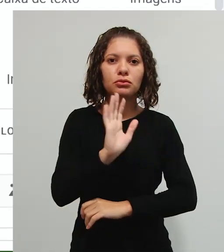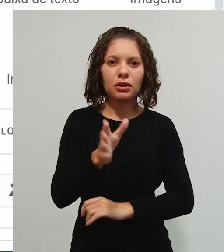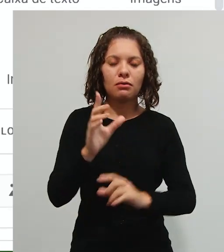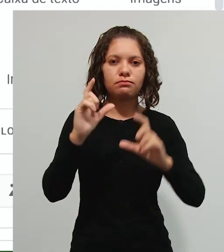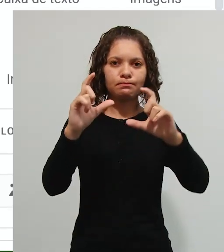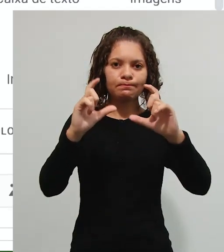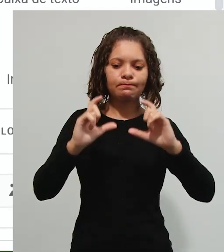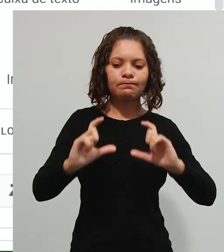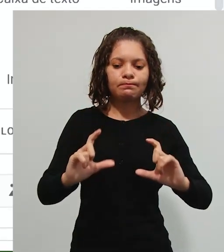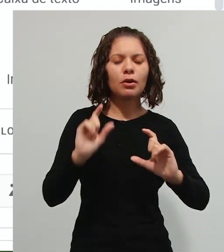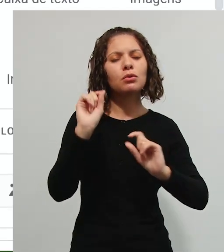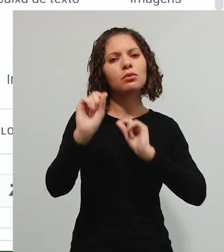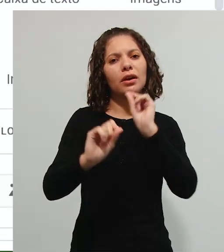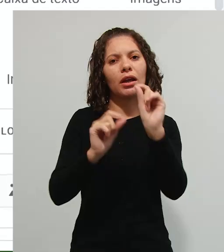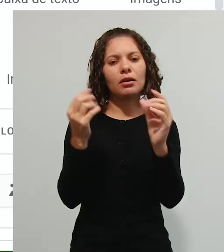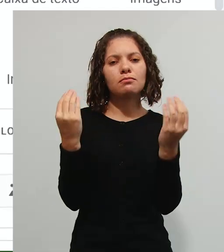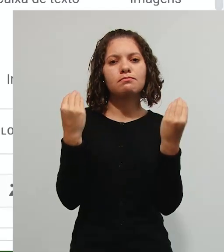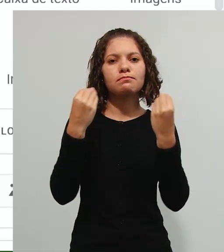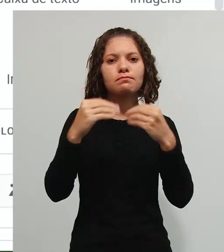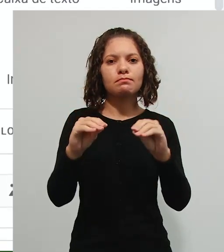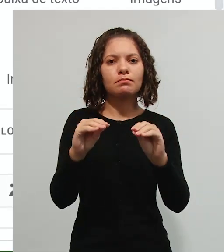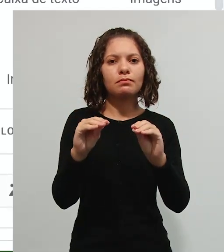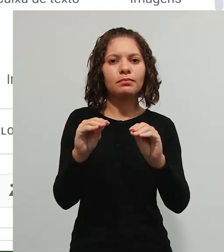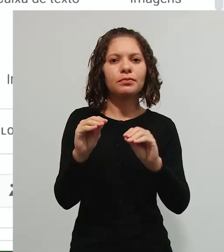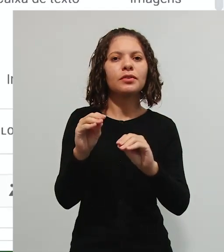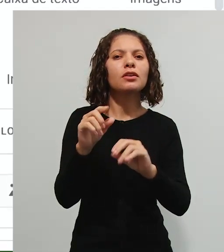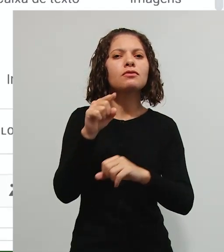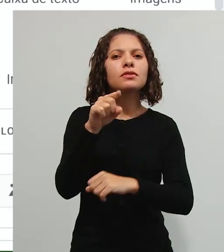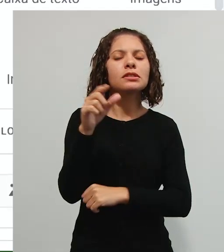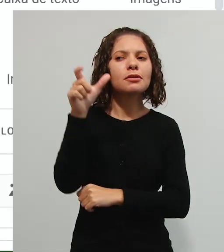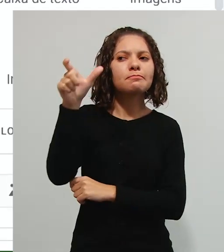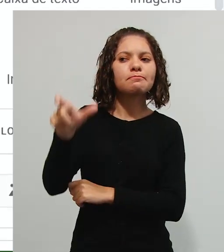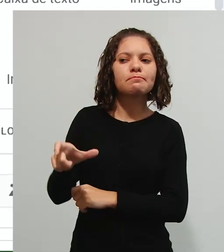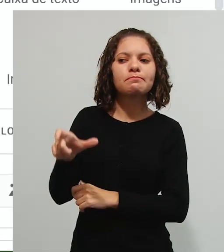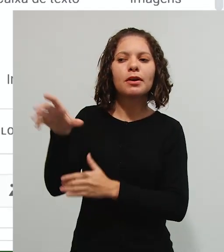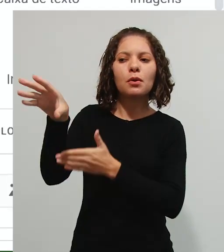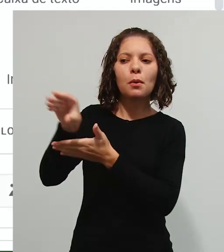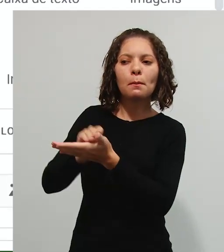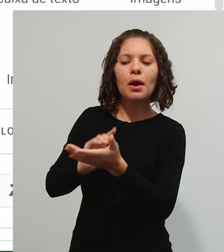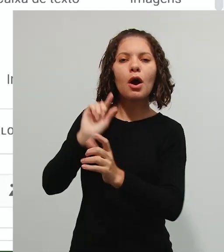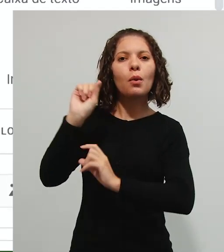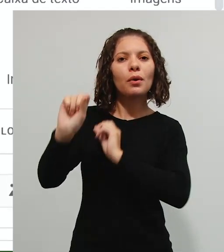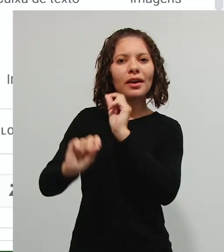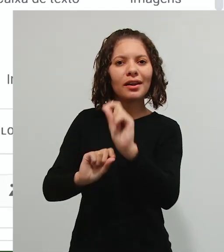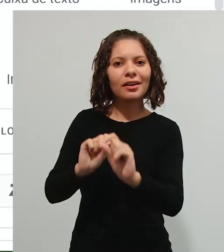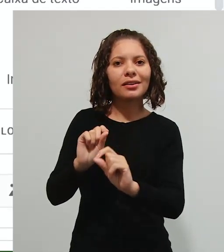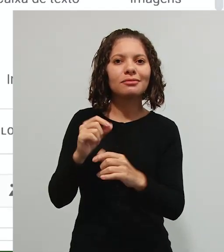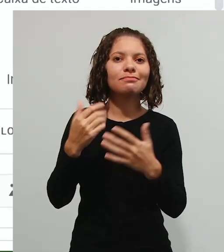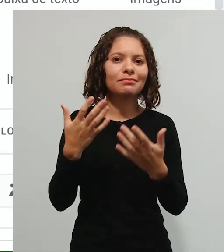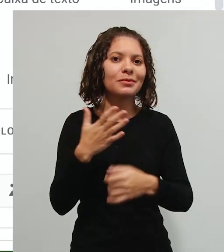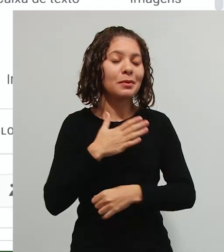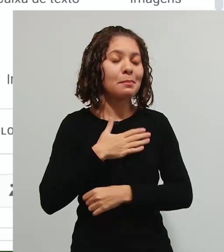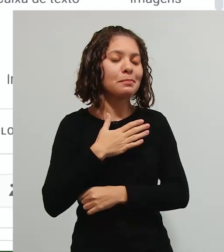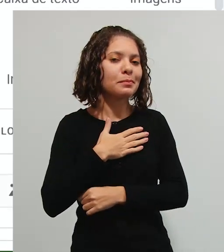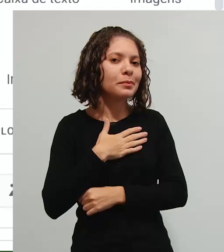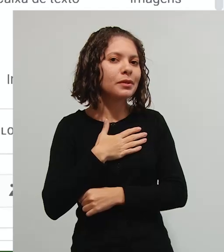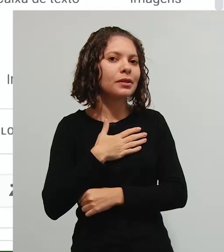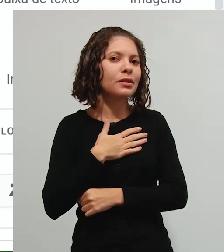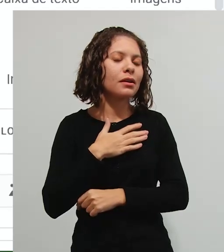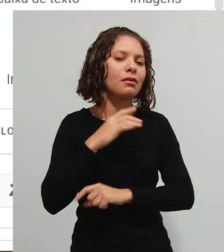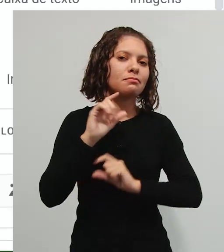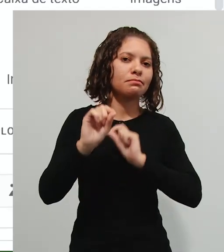que é a sua inspiração teórica, né? Nossa inspiração, ou minha inspiração teórica, ou a inspiração teórica.